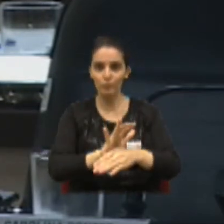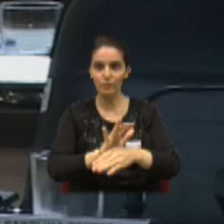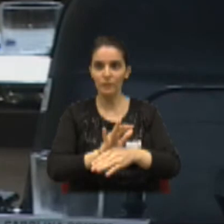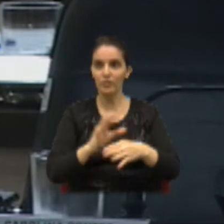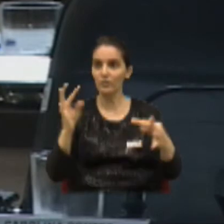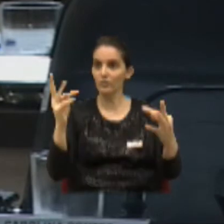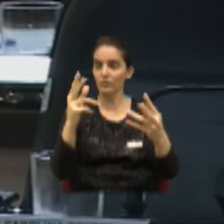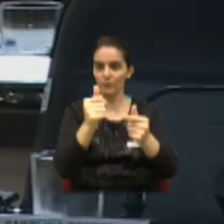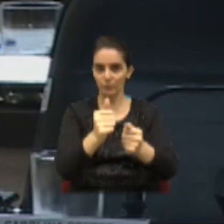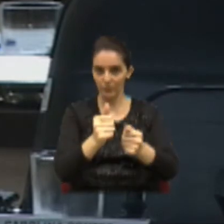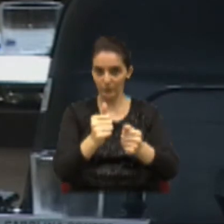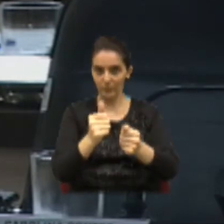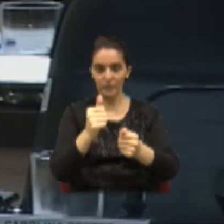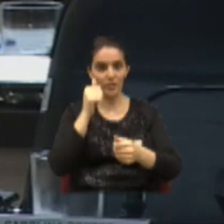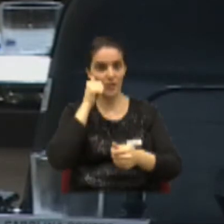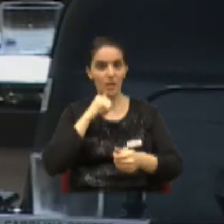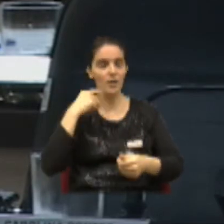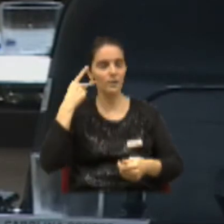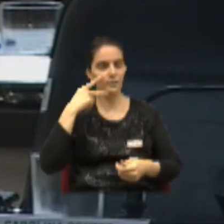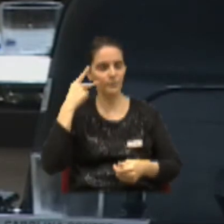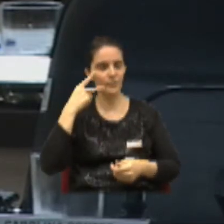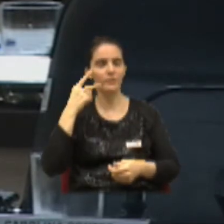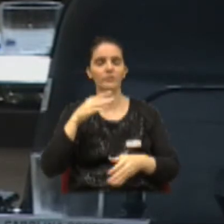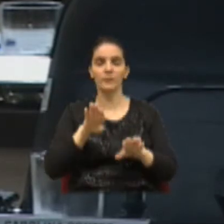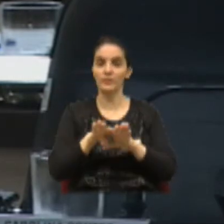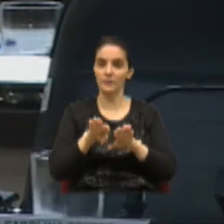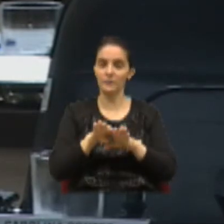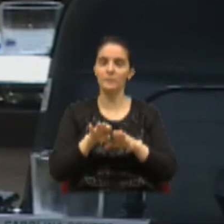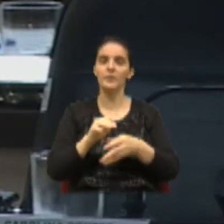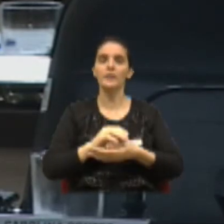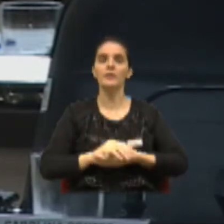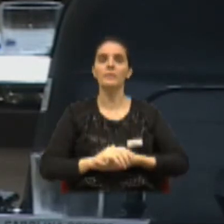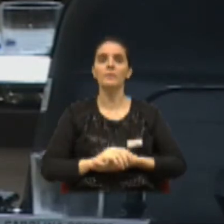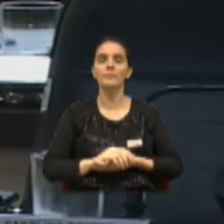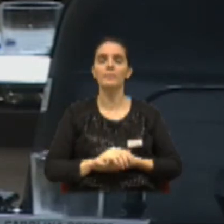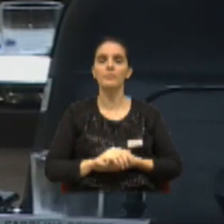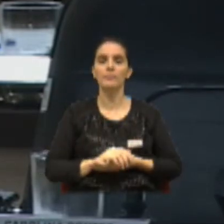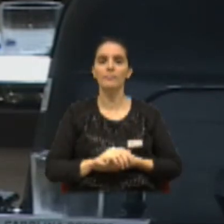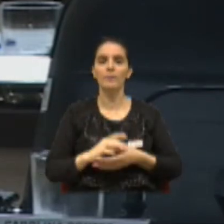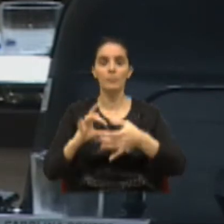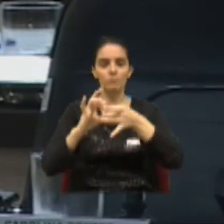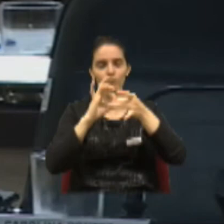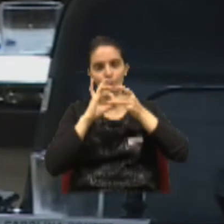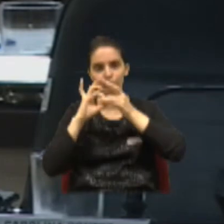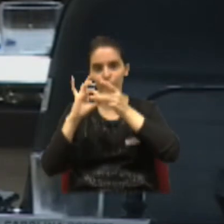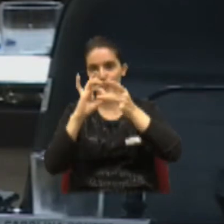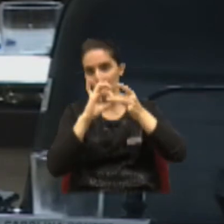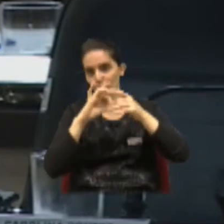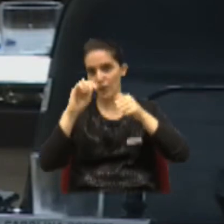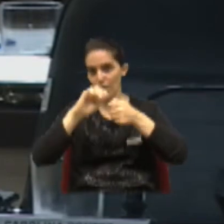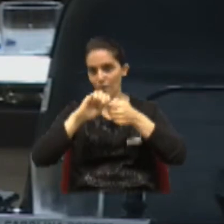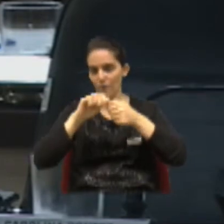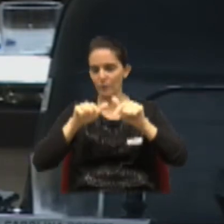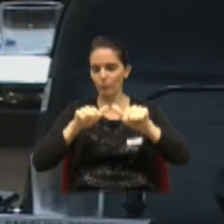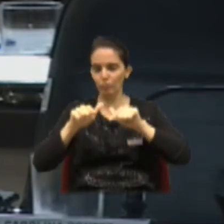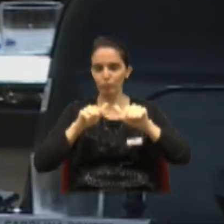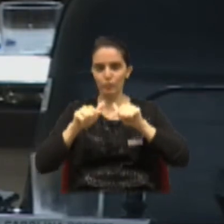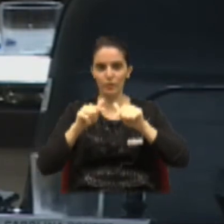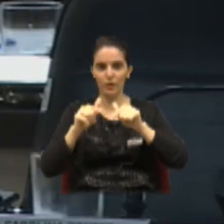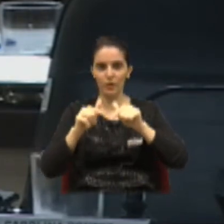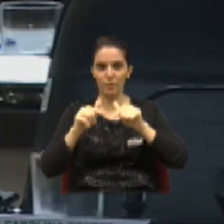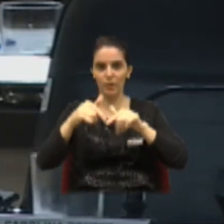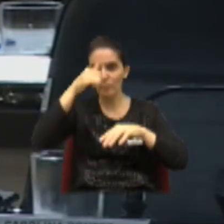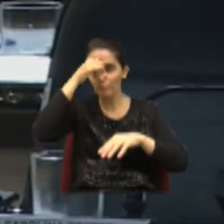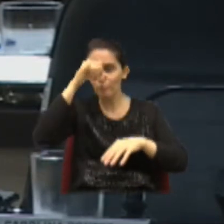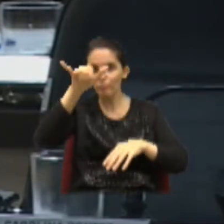as vereadoras aqui, para que a gente possa, nessa união, fazer um grande trabalho de